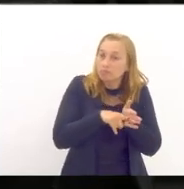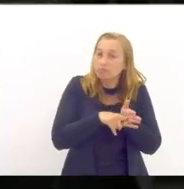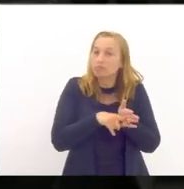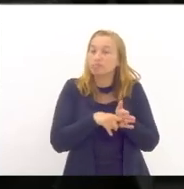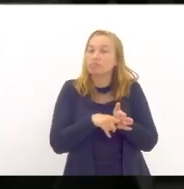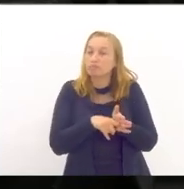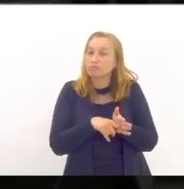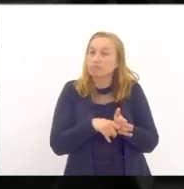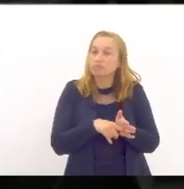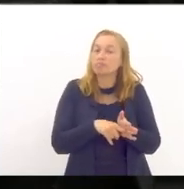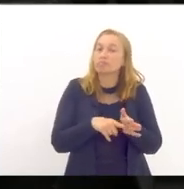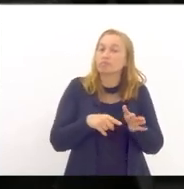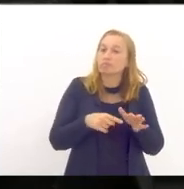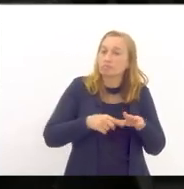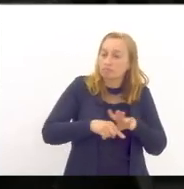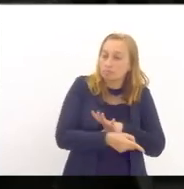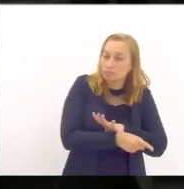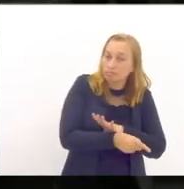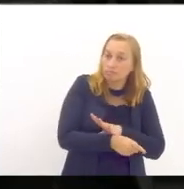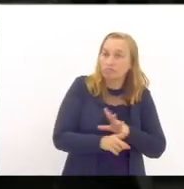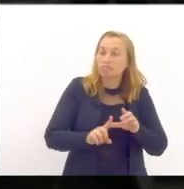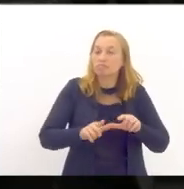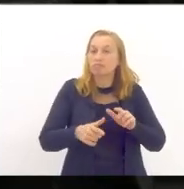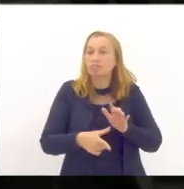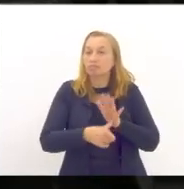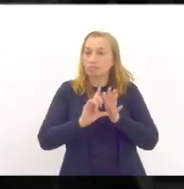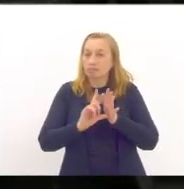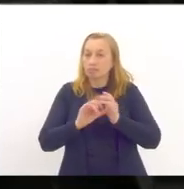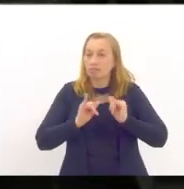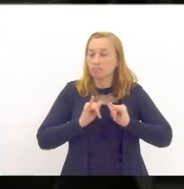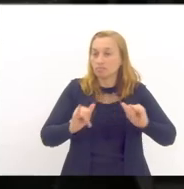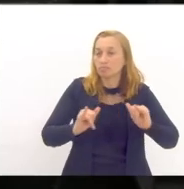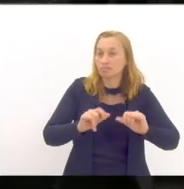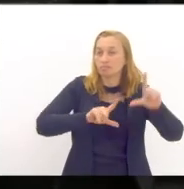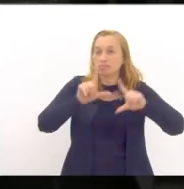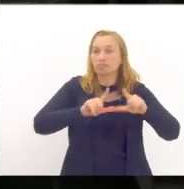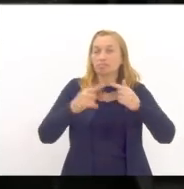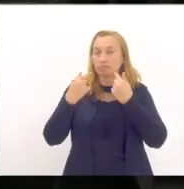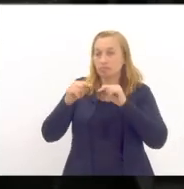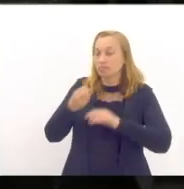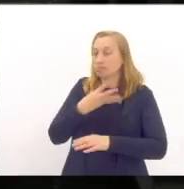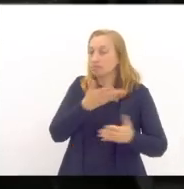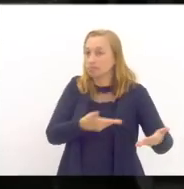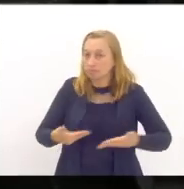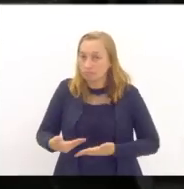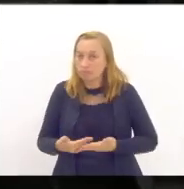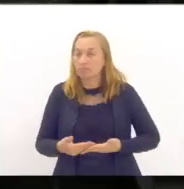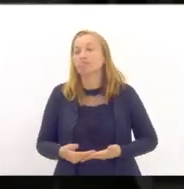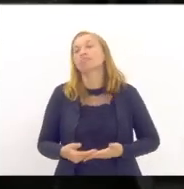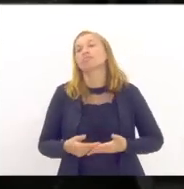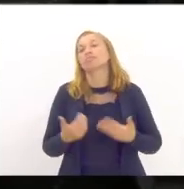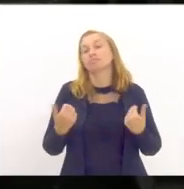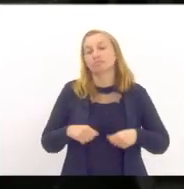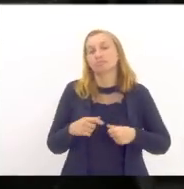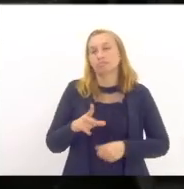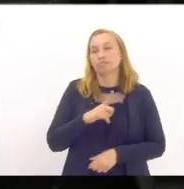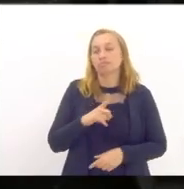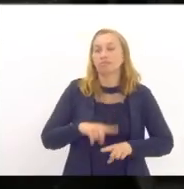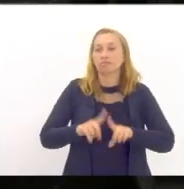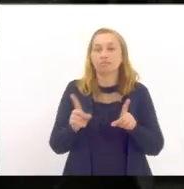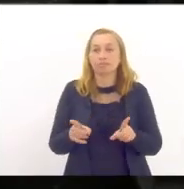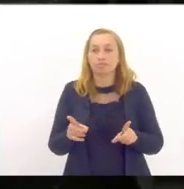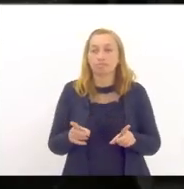apurada e depurada antes de ser transmitida. Críticas são sempre bem-vindas e elas devem existir,